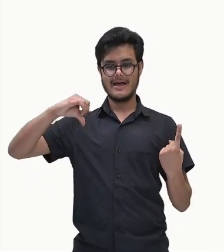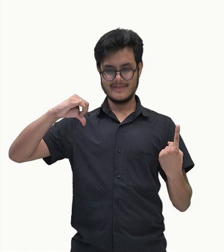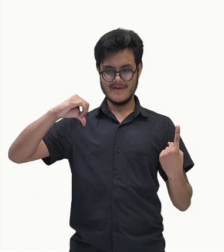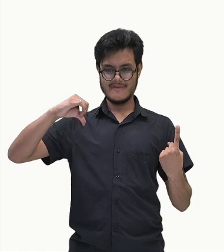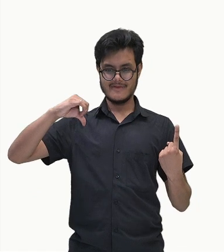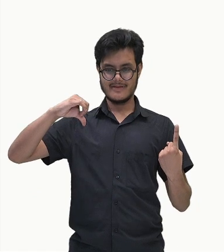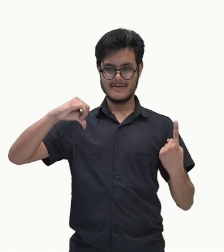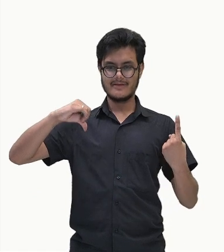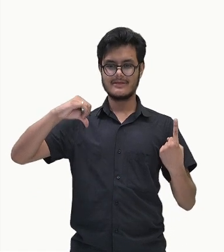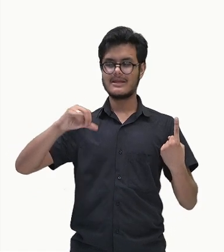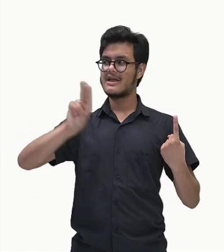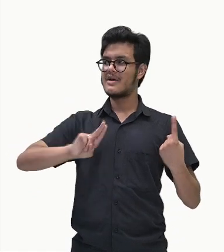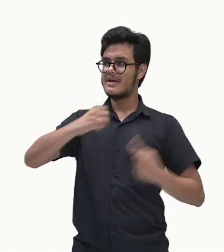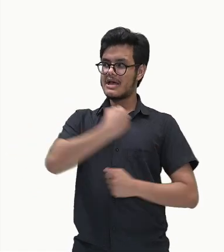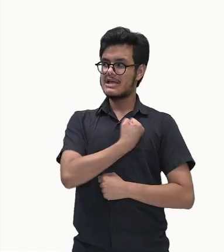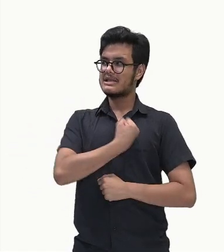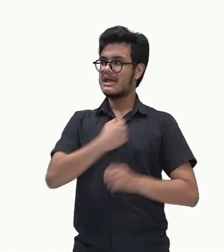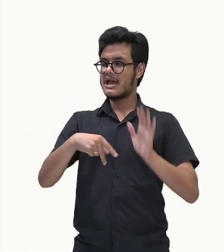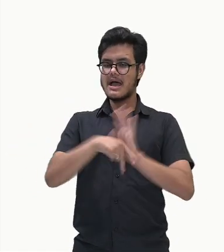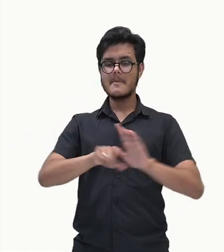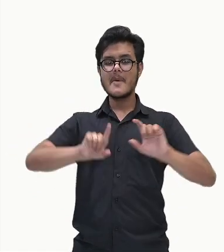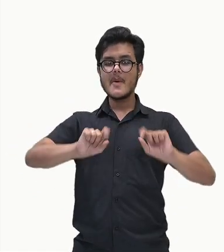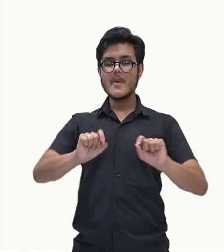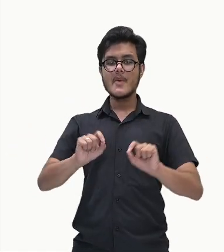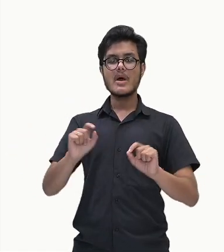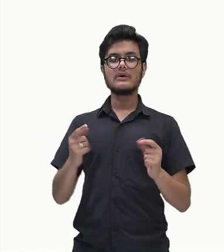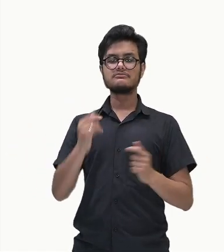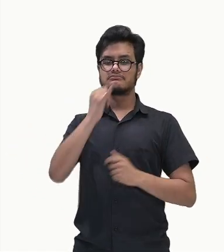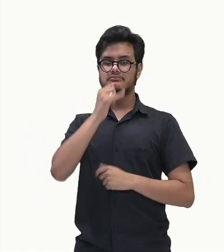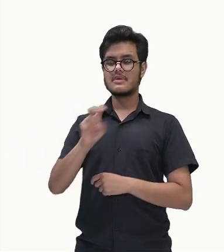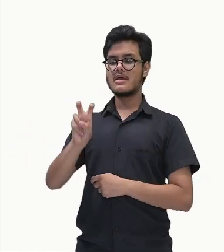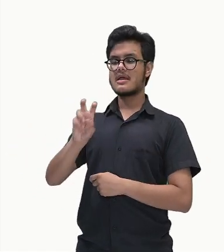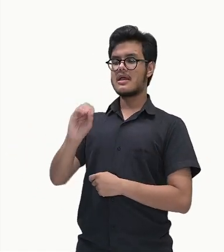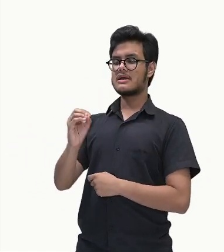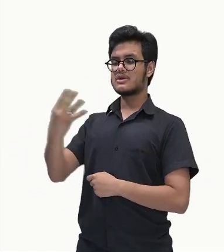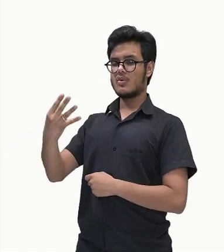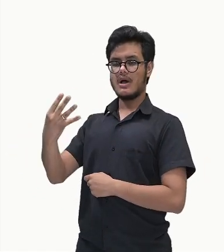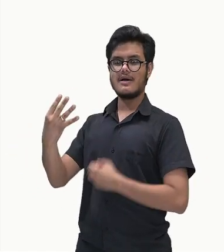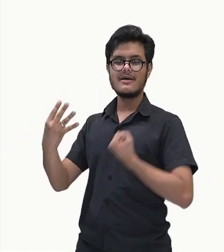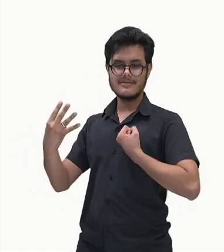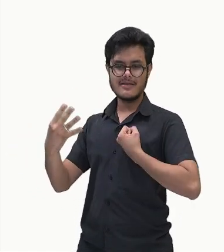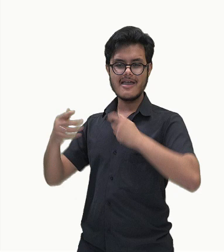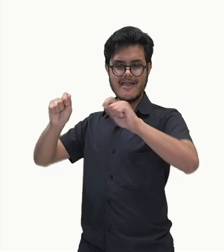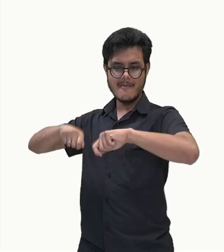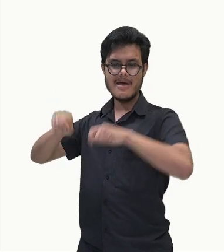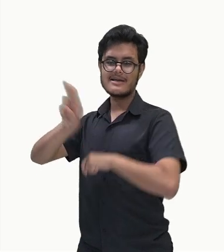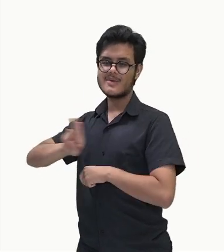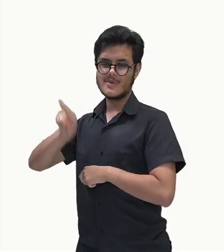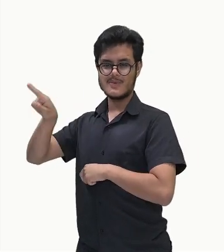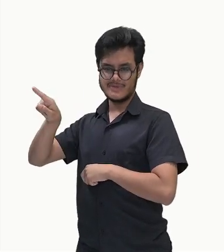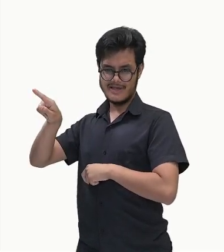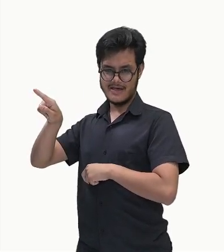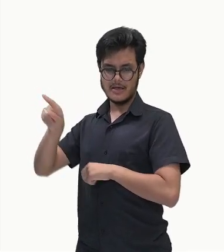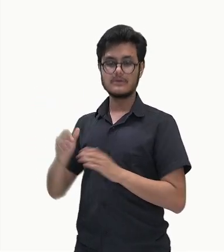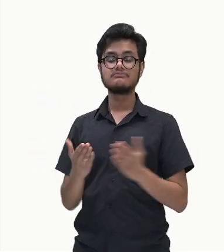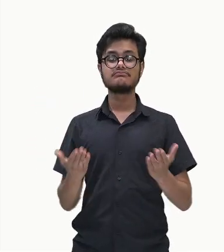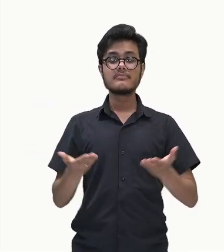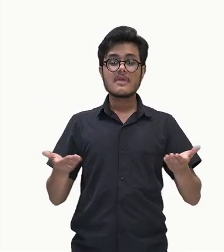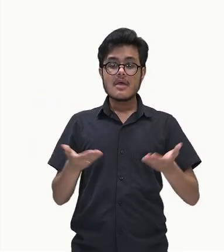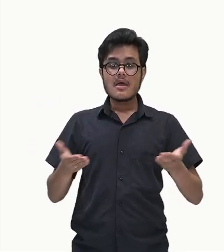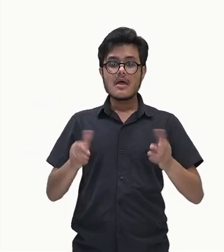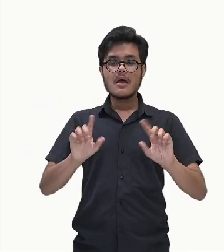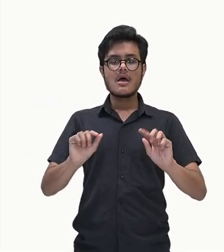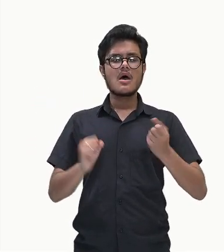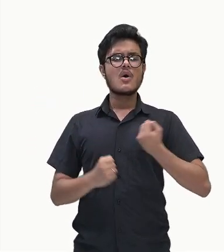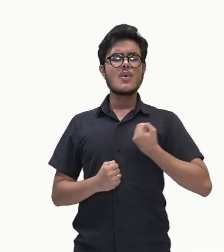com zero a gente tem 504 possibilidades e agora os